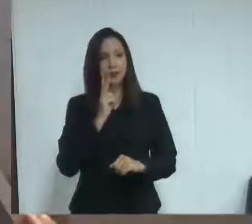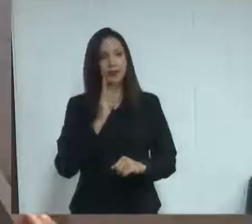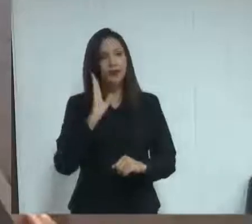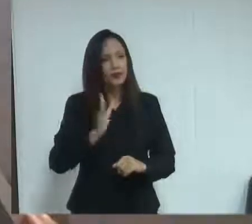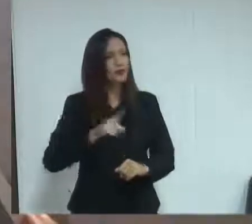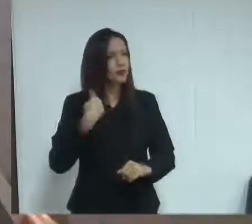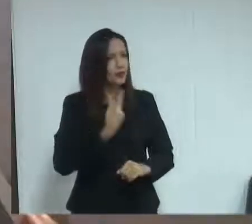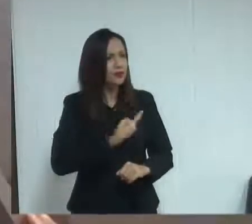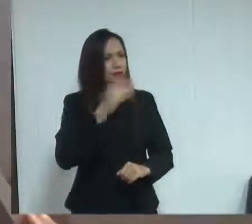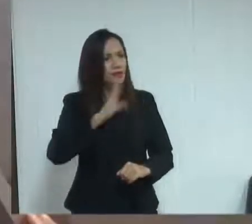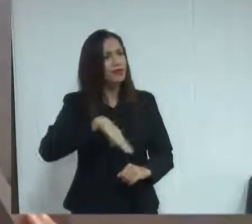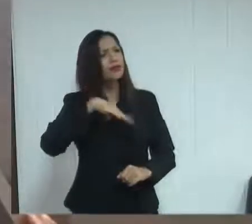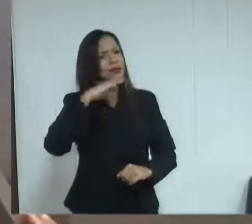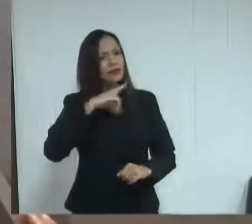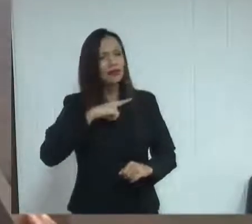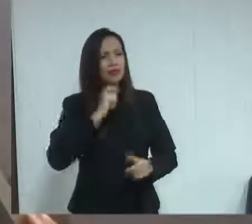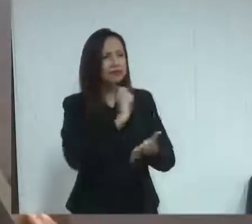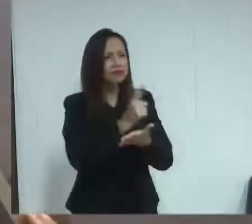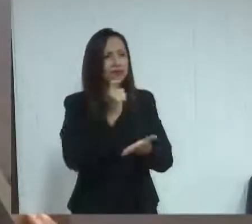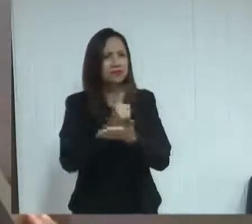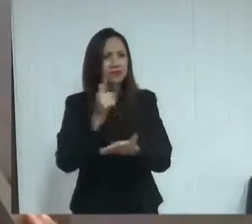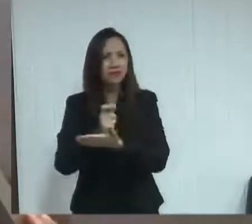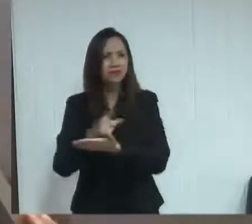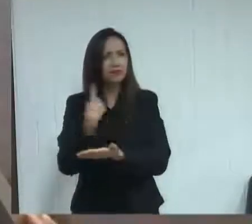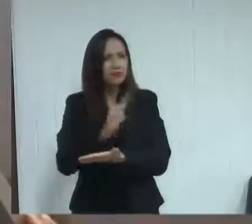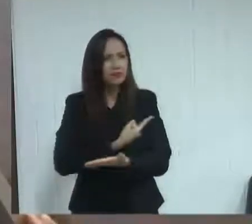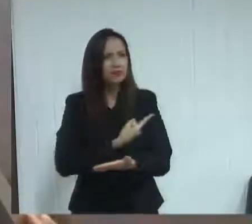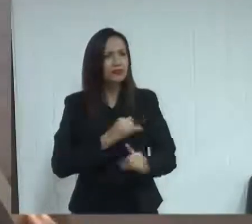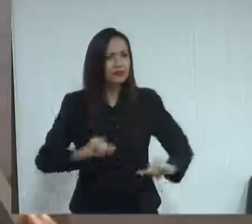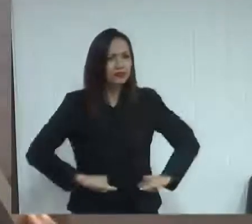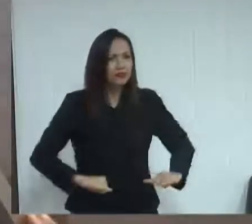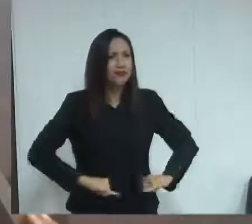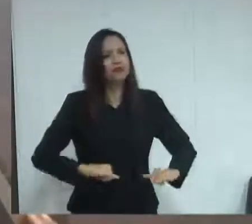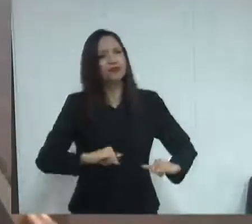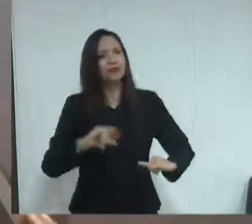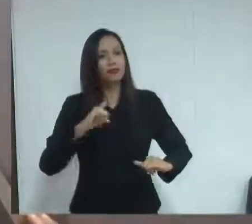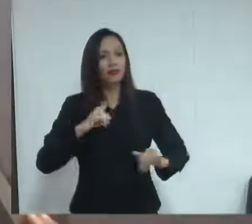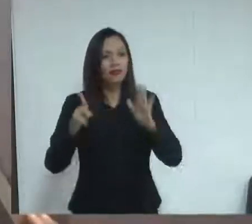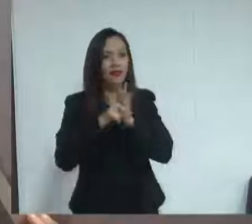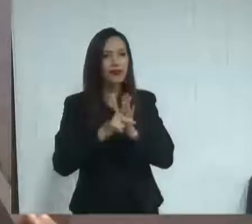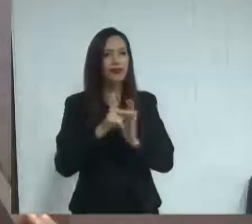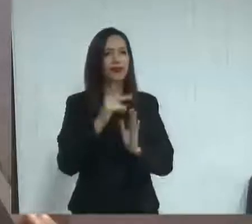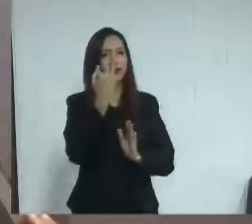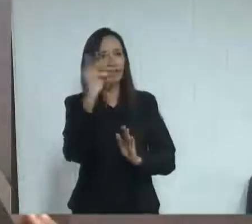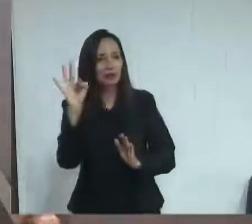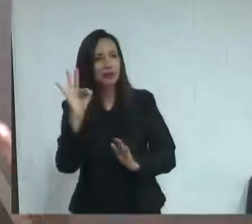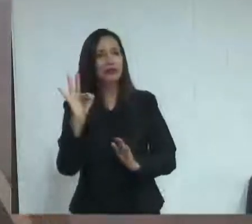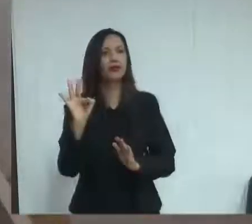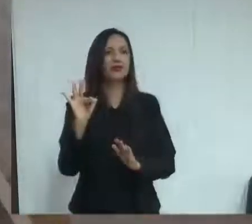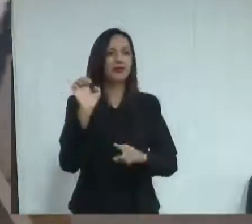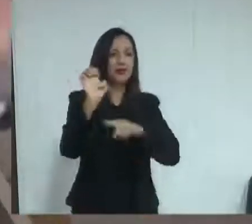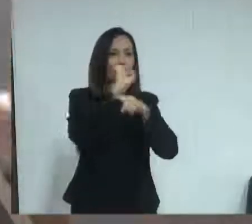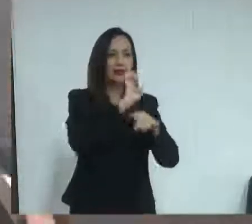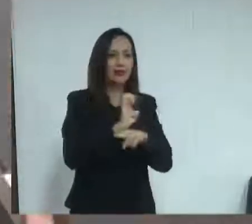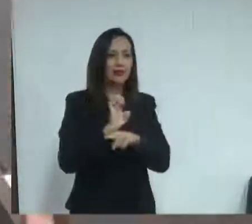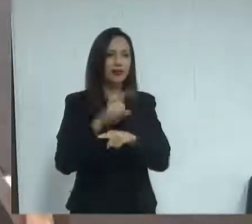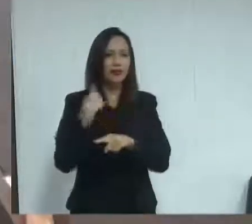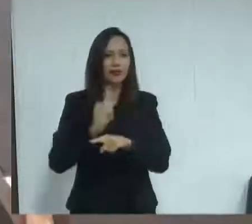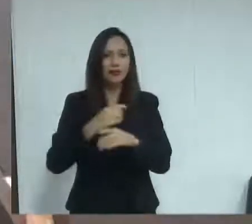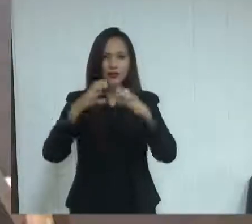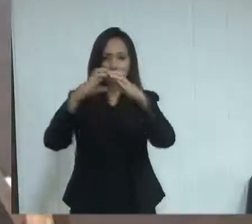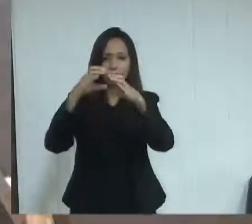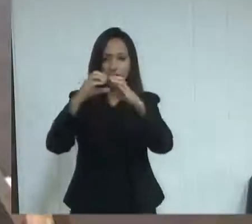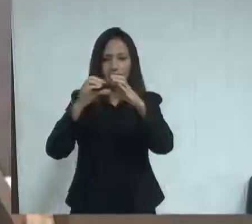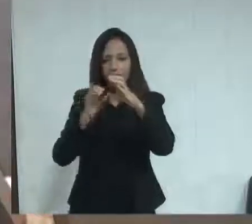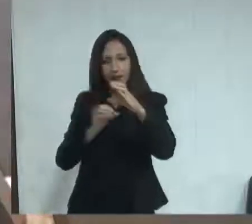muito claro. Mas quem faz sofrer tanto é a União, é o Estado, que fica com todo o filé grande lá. A gente fica com 15% do ICMS, por